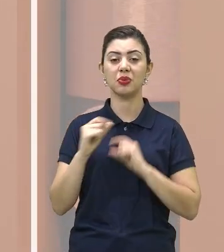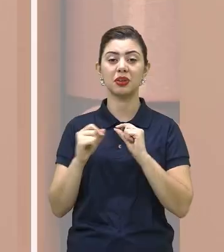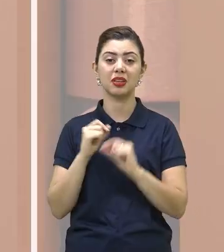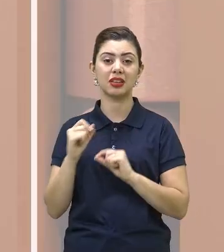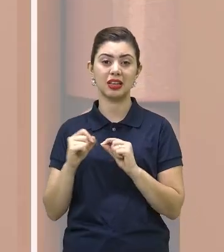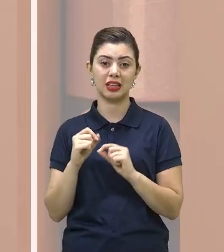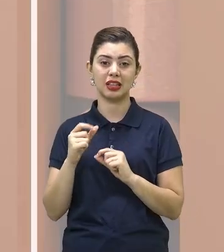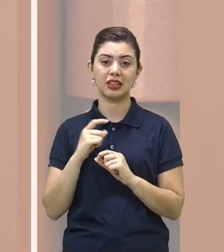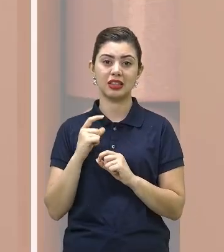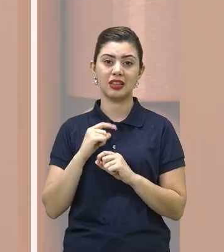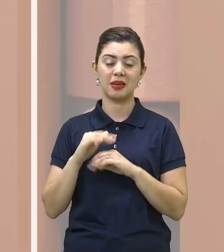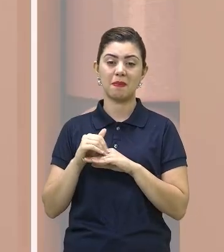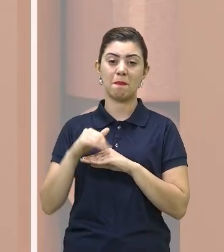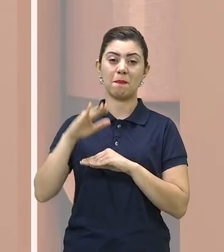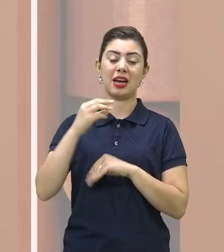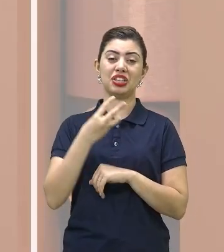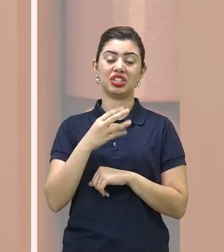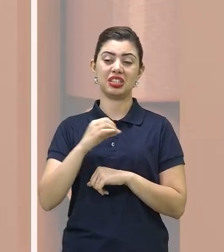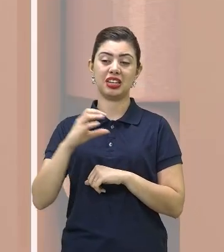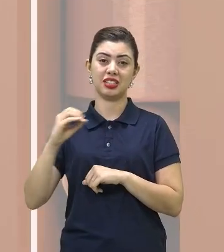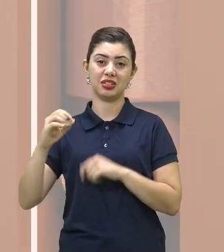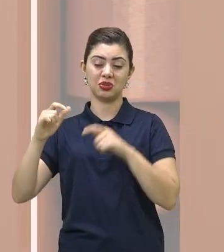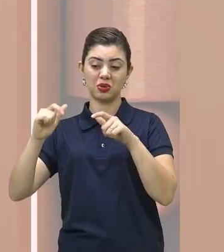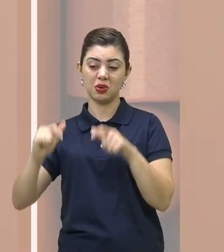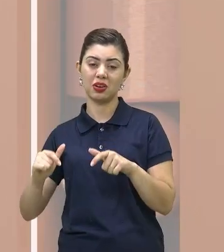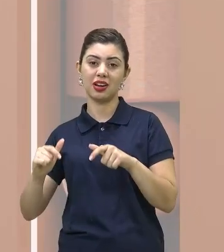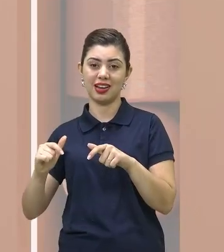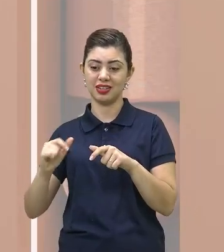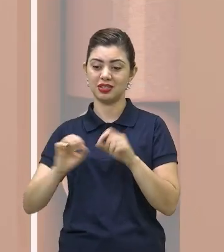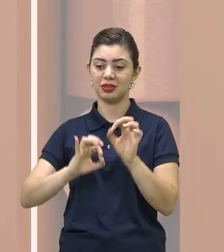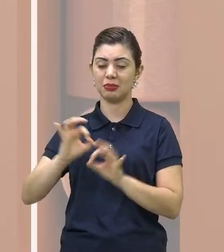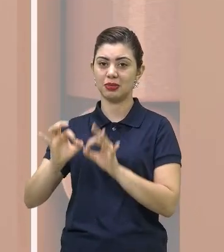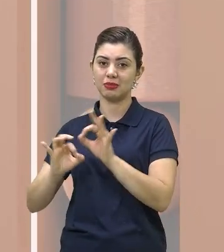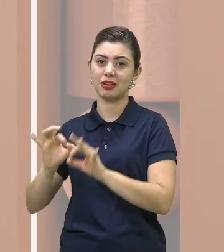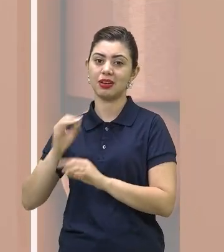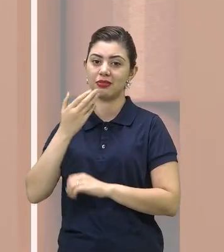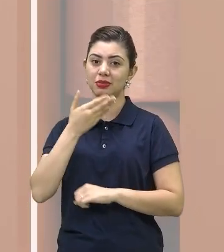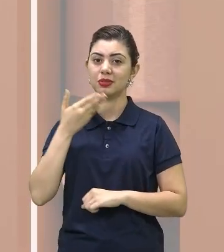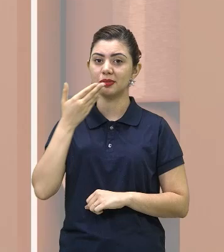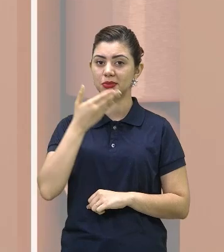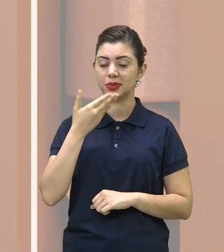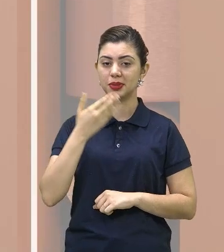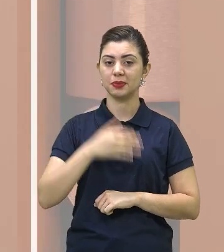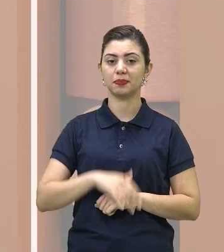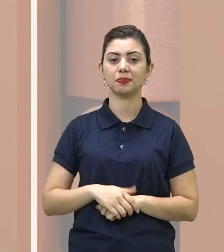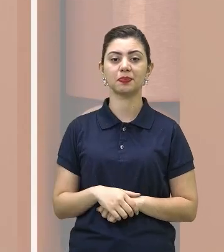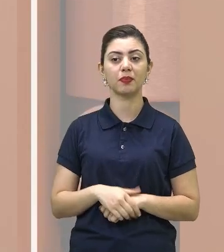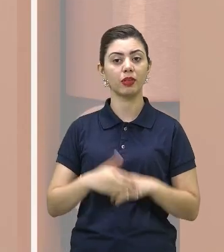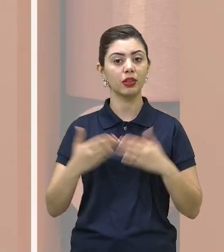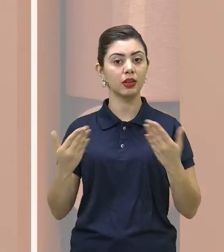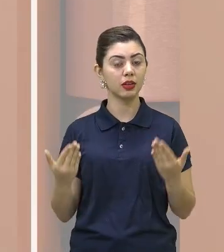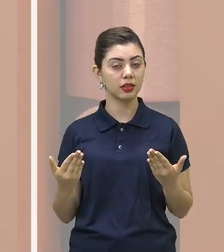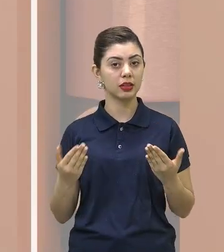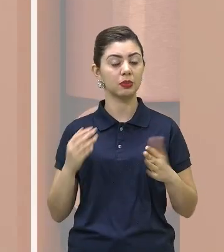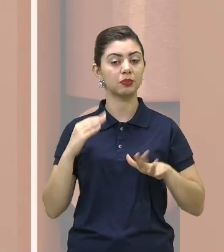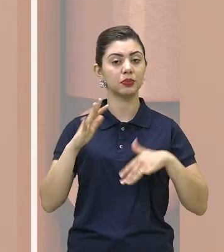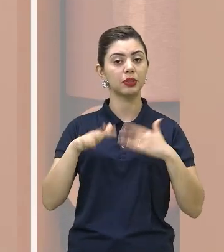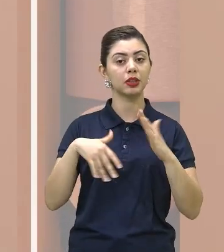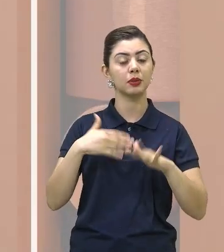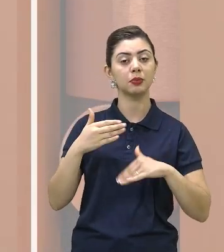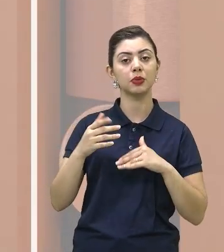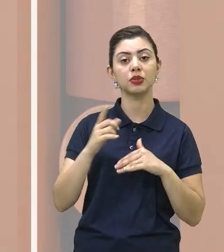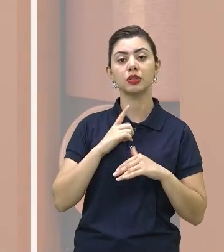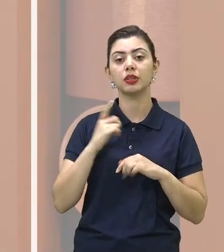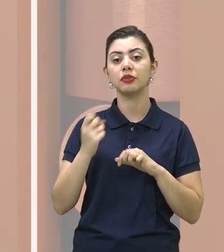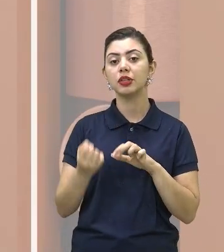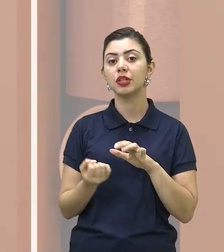300 engenhos em pleno funcionamento. Então, exatamente por isso, nós vamos, então, fazer o quê? A criação, então,